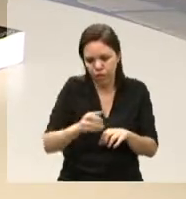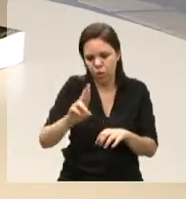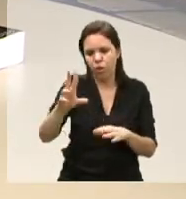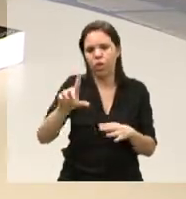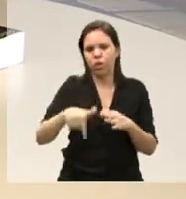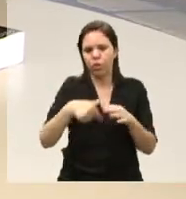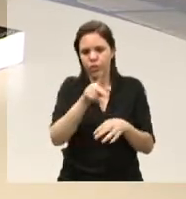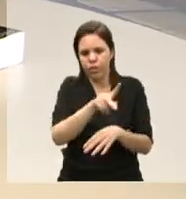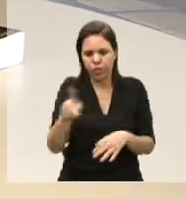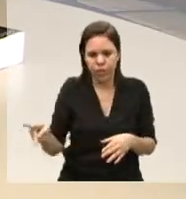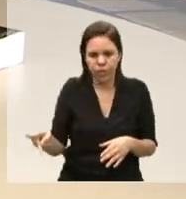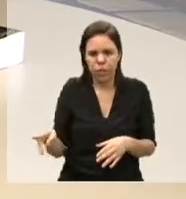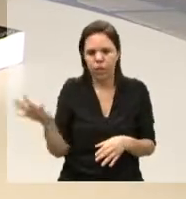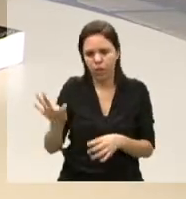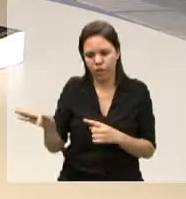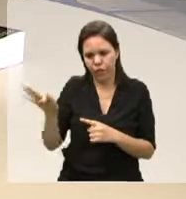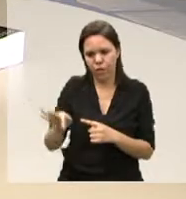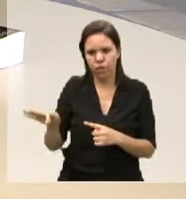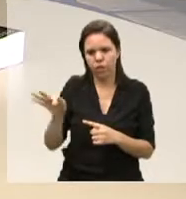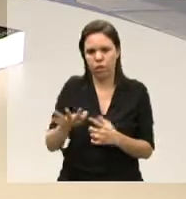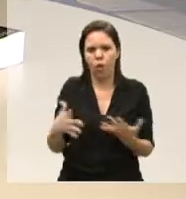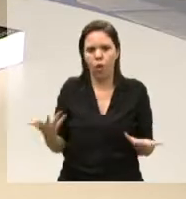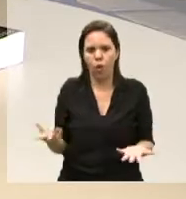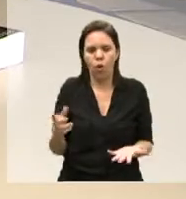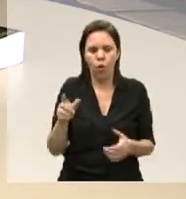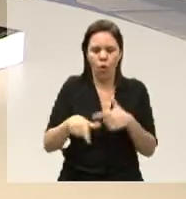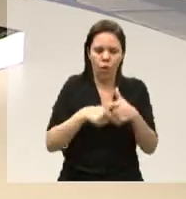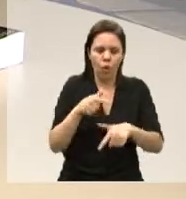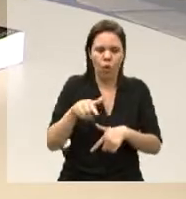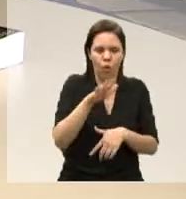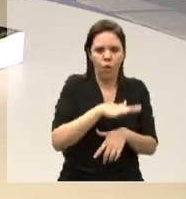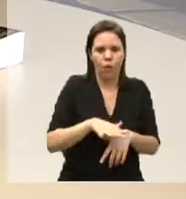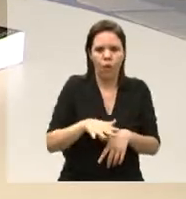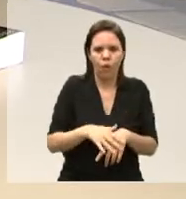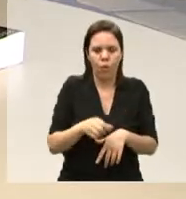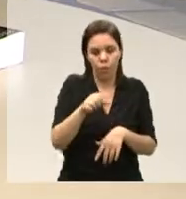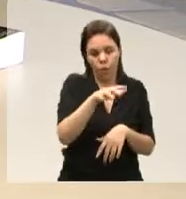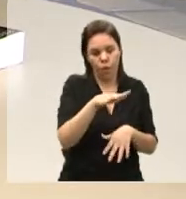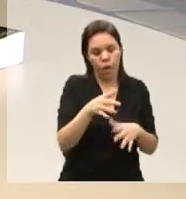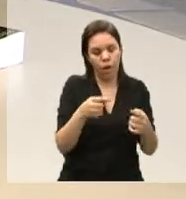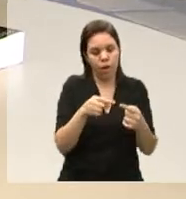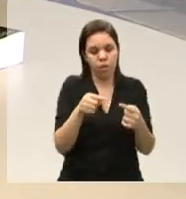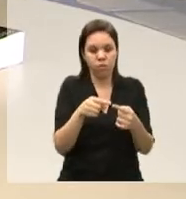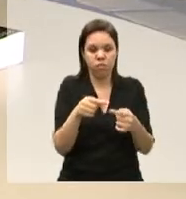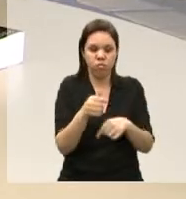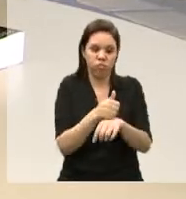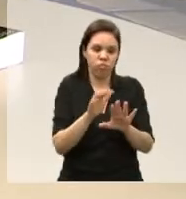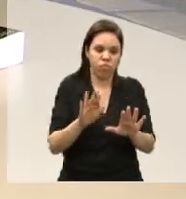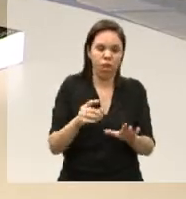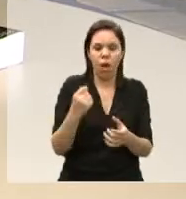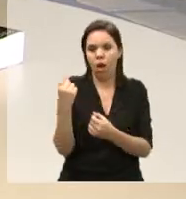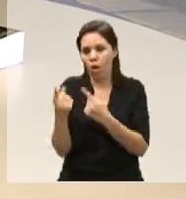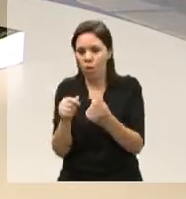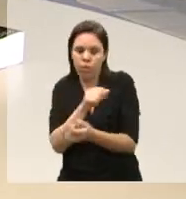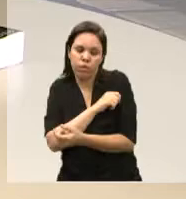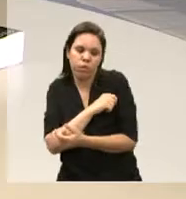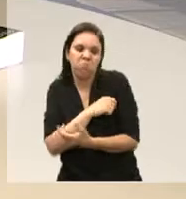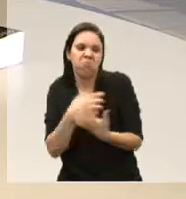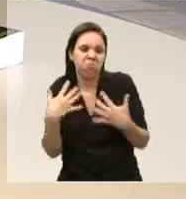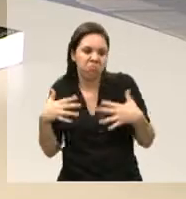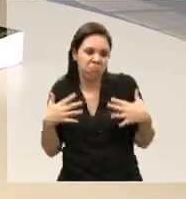doutorado, eu vou ser professor em uma universidade ou eu vou trabalhar em uma certa área, né? Tem alunos que se encantam